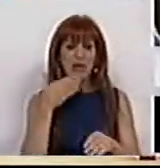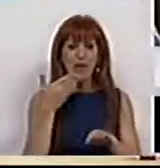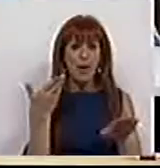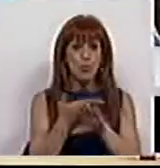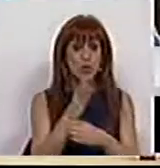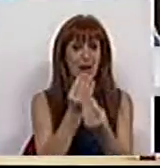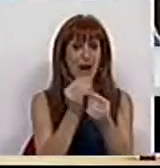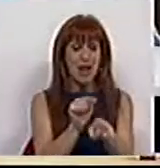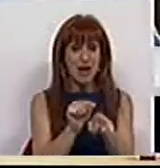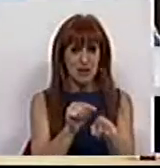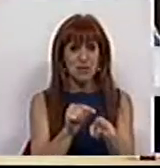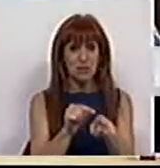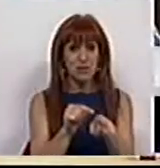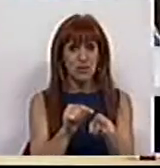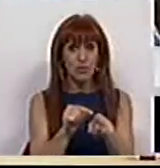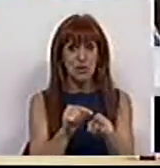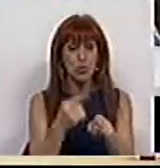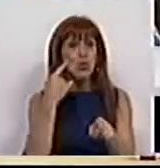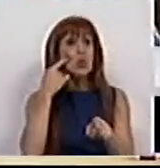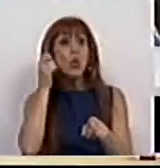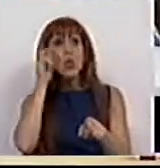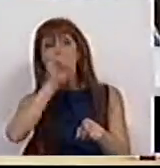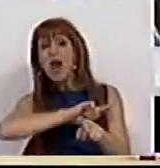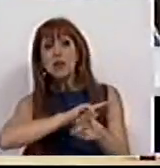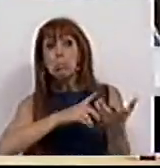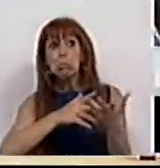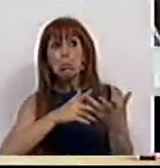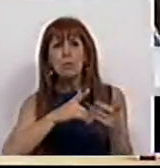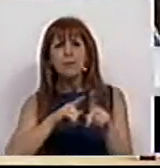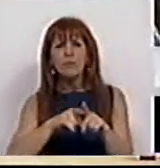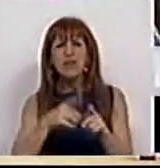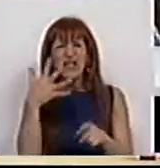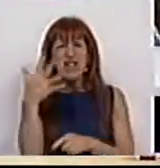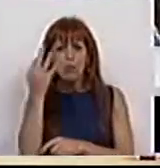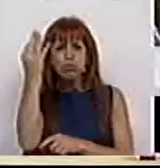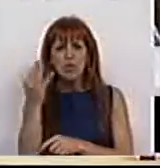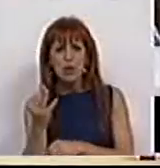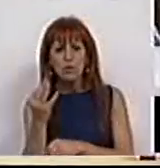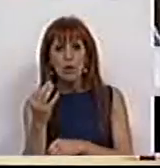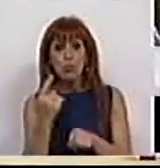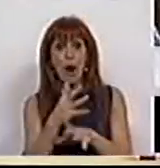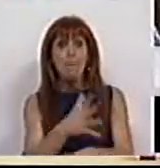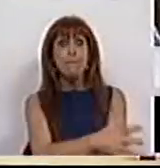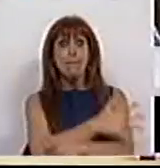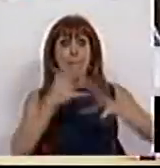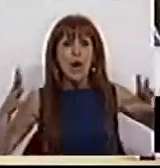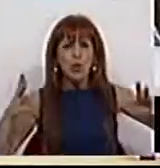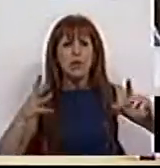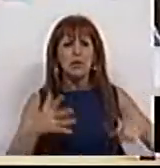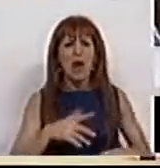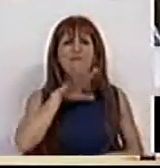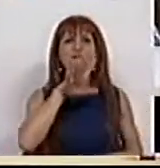abuso sexual de crianças, os desconhecidos são 5%, porque a grande maioria